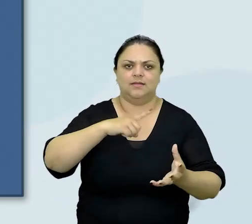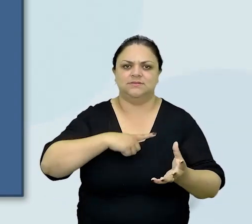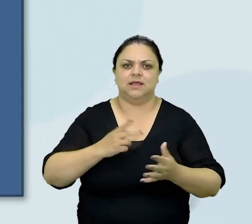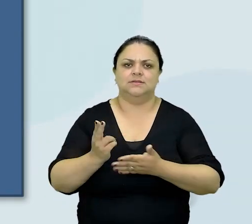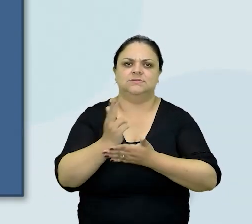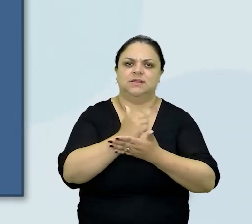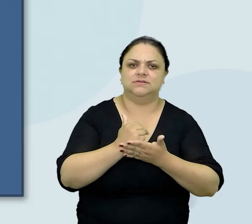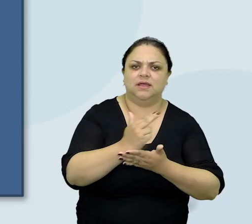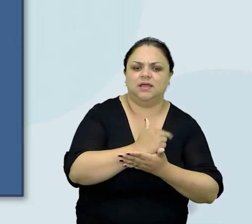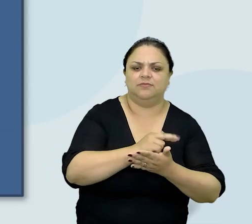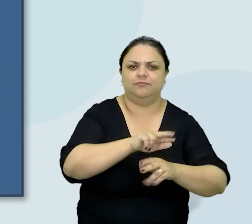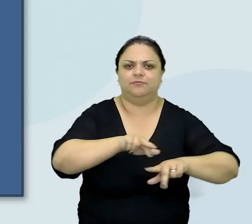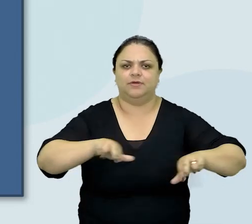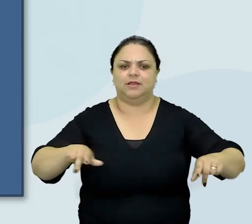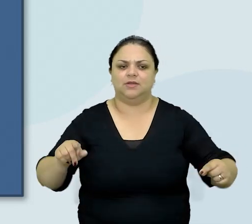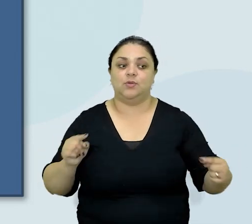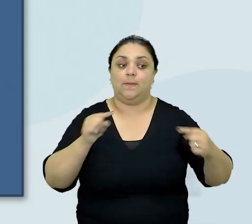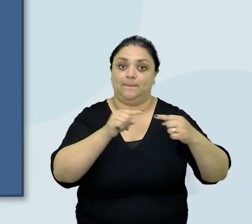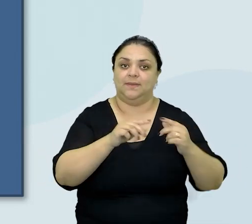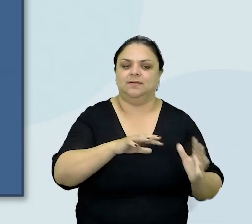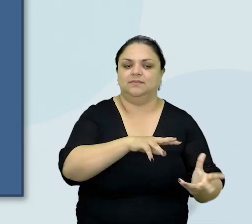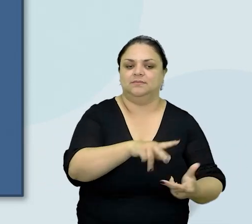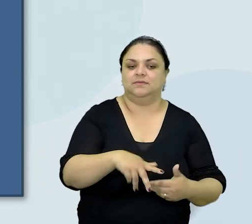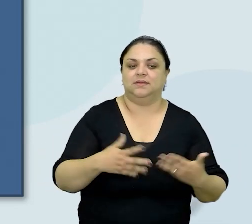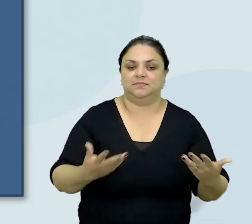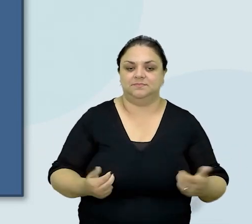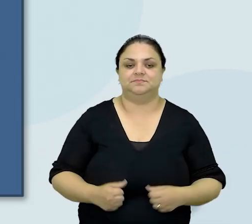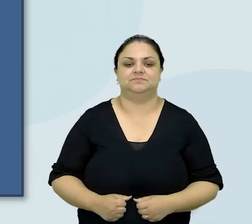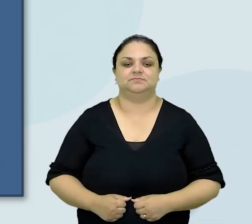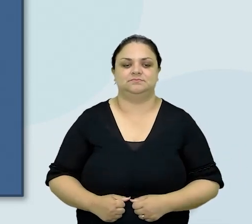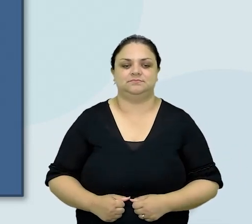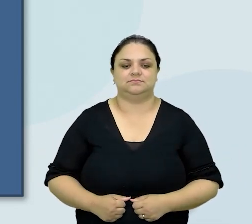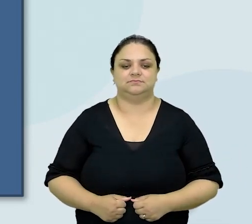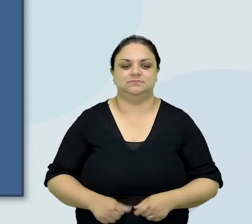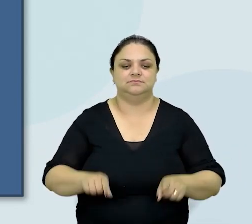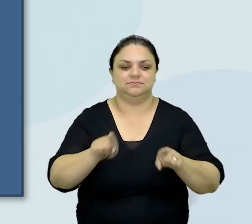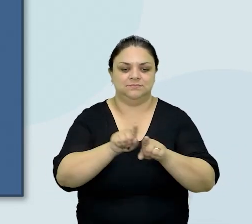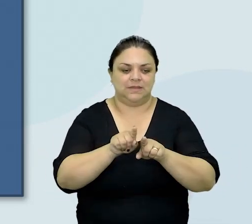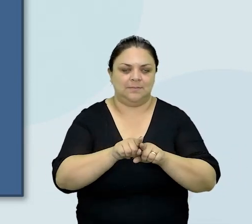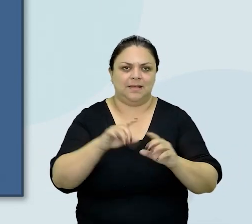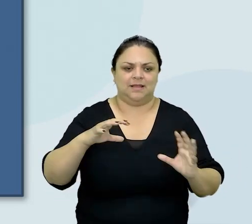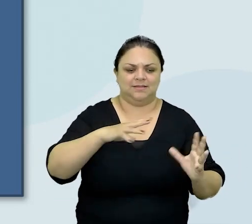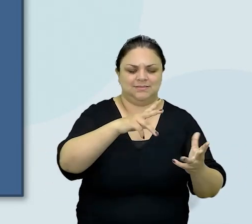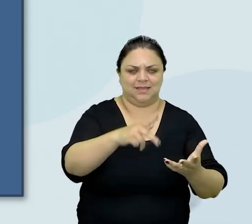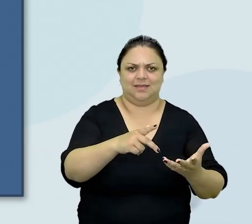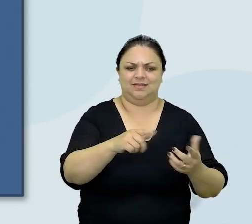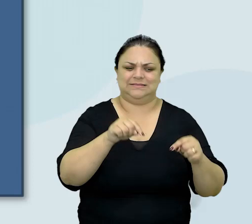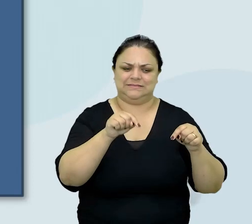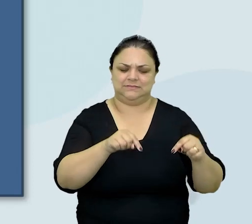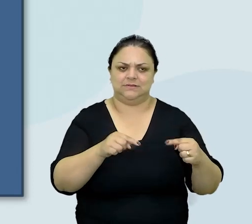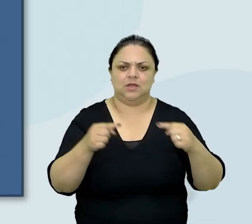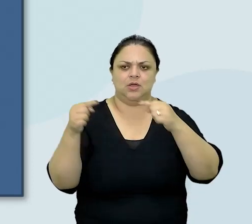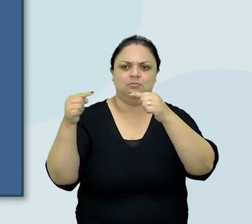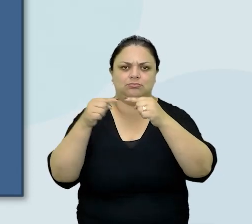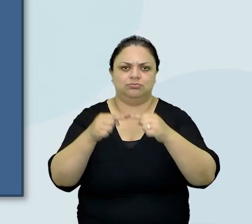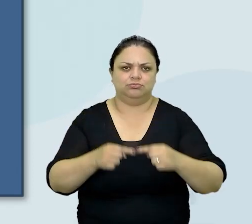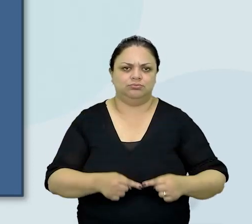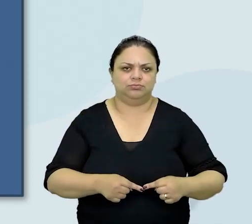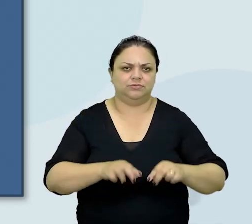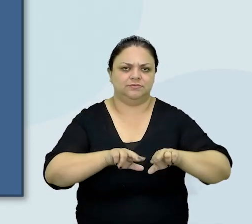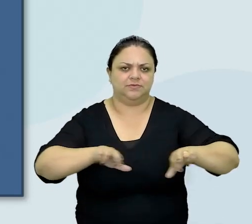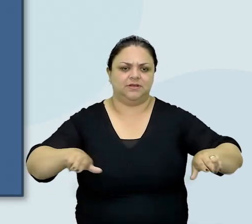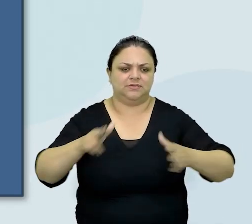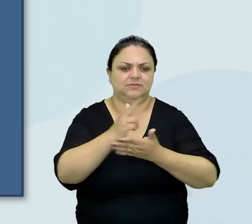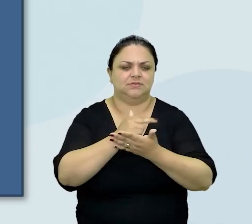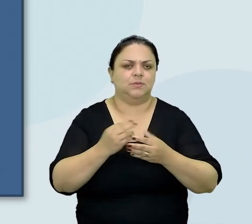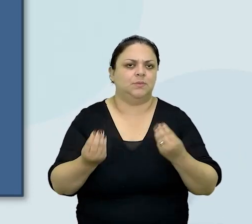Terra. Depois nós vamos falar sobre as diferentes imprecisões nas representações da forma da Terra. Depois nós